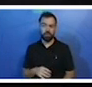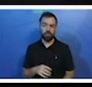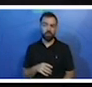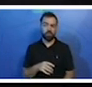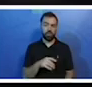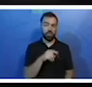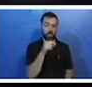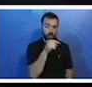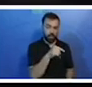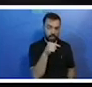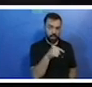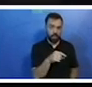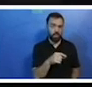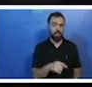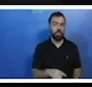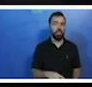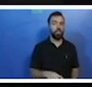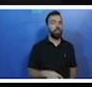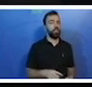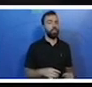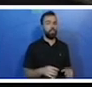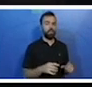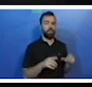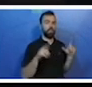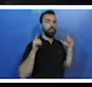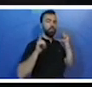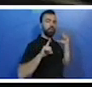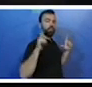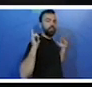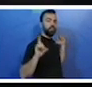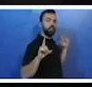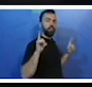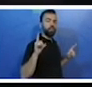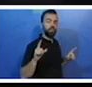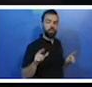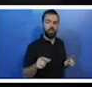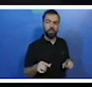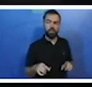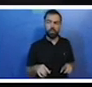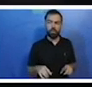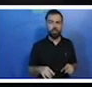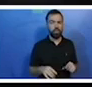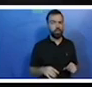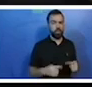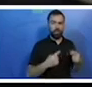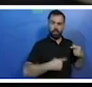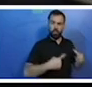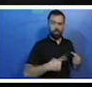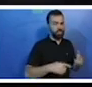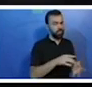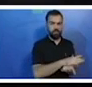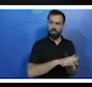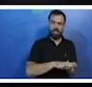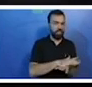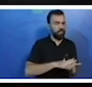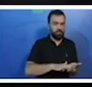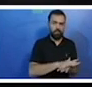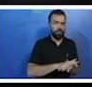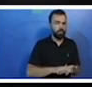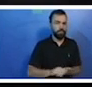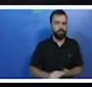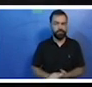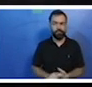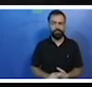competitivo. E essa prática podemos denominar de ciclismo de lazer. Então, lazer sem caráter competitivo. A gente faz